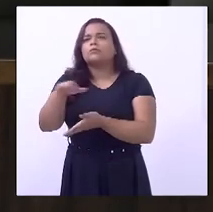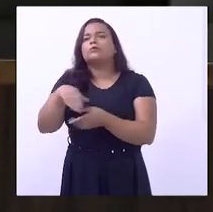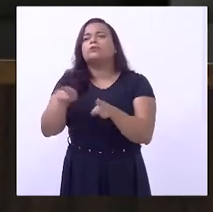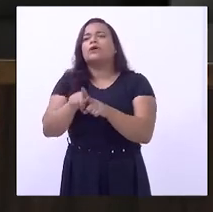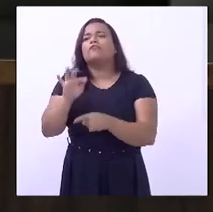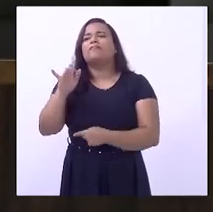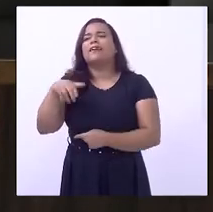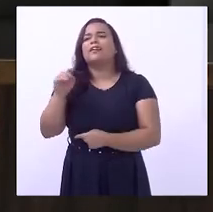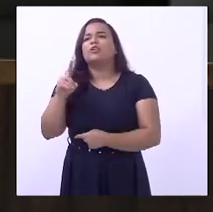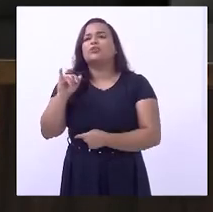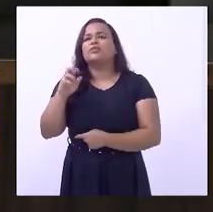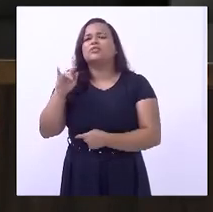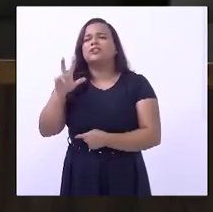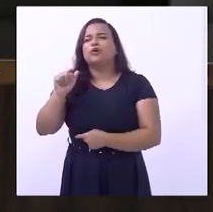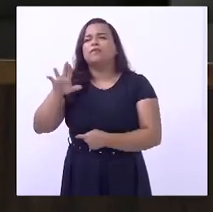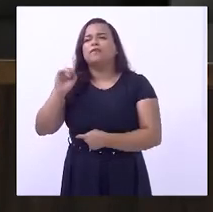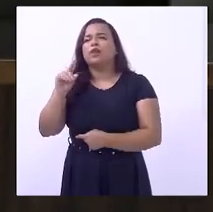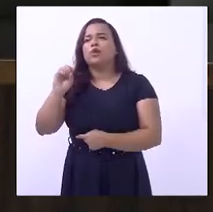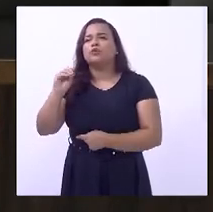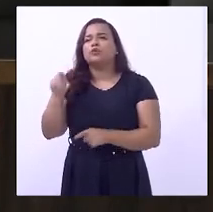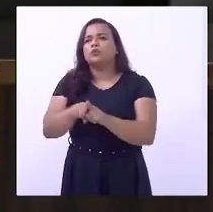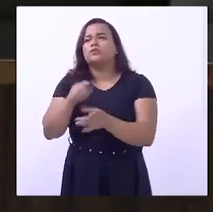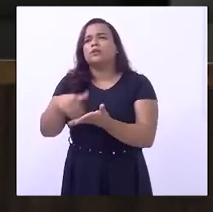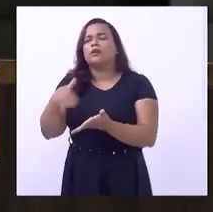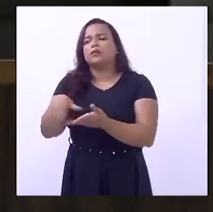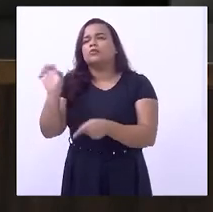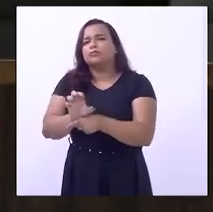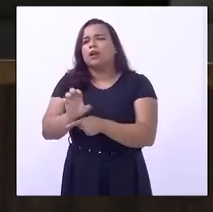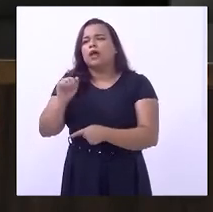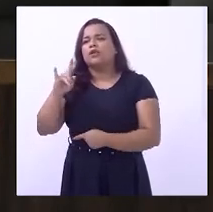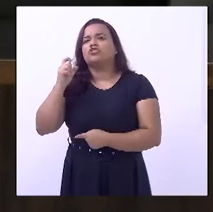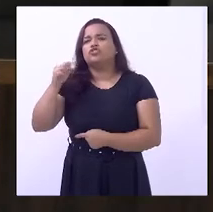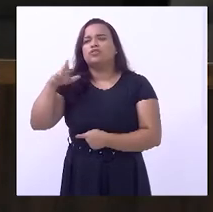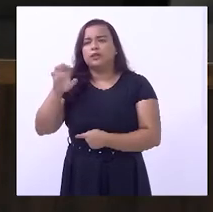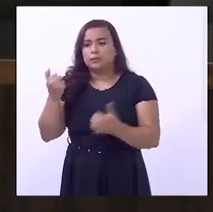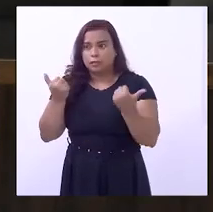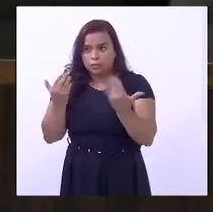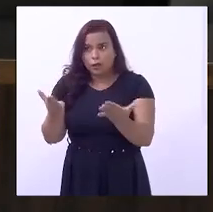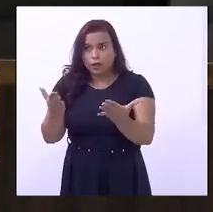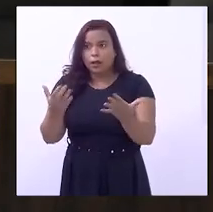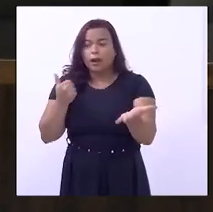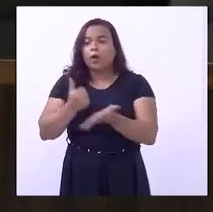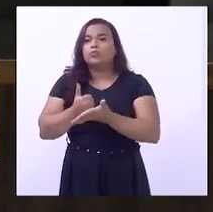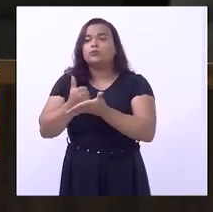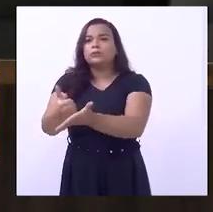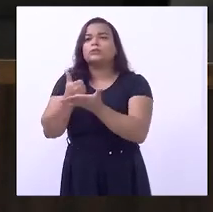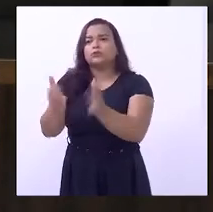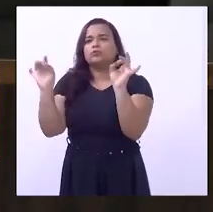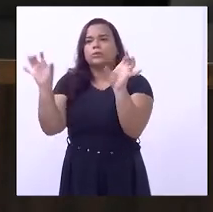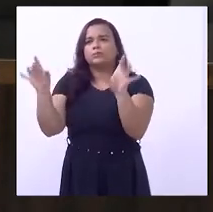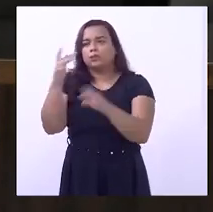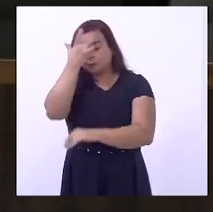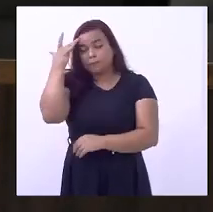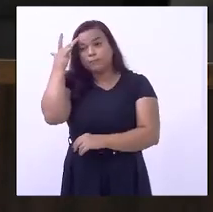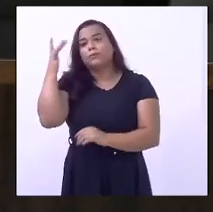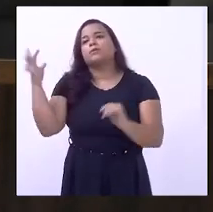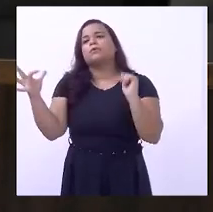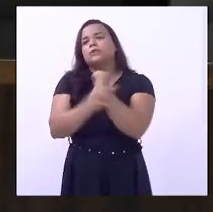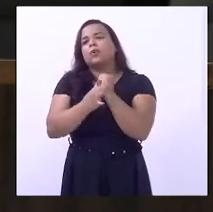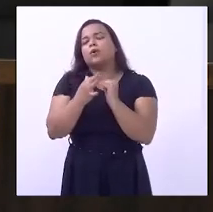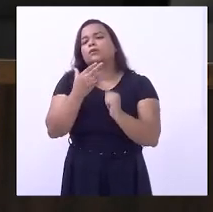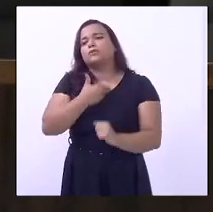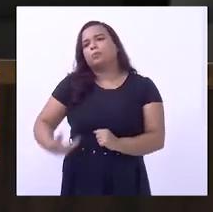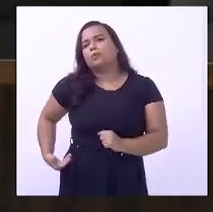de Estado da Educação Alexandre Vale Cardoso, ser instituído auxílio especial para servidores da área de segurança pública do Estado do Rio de Janeiro, ativos e